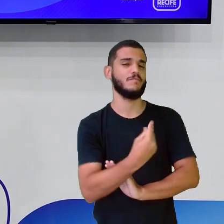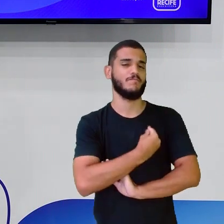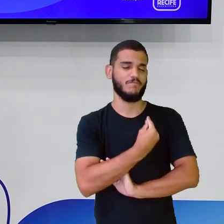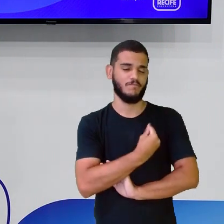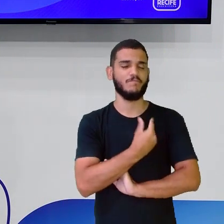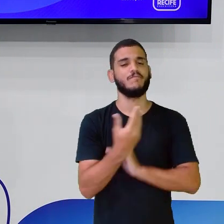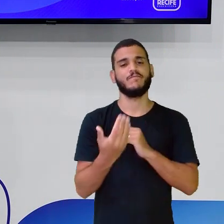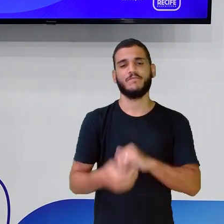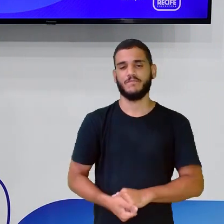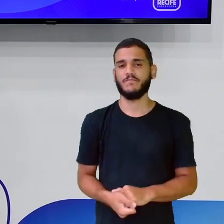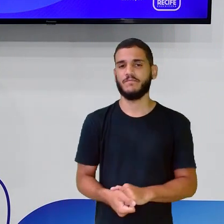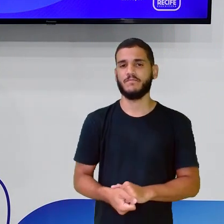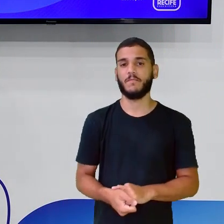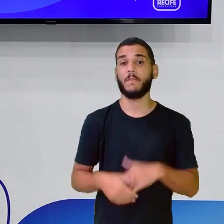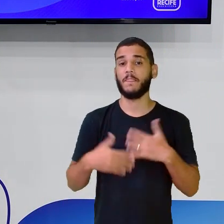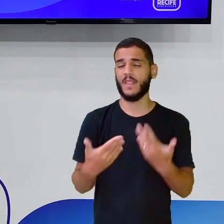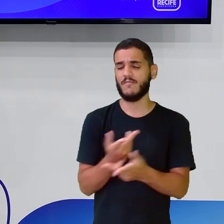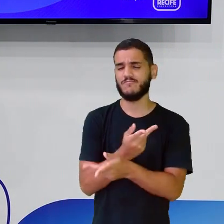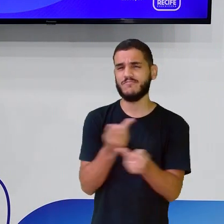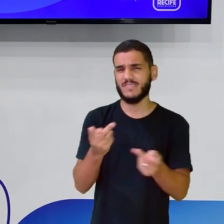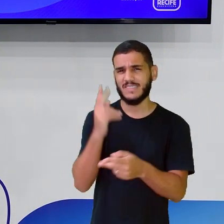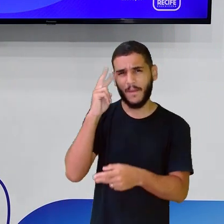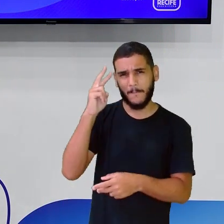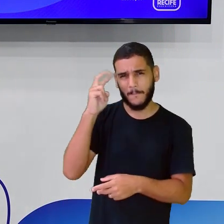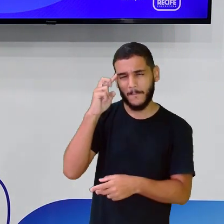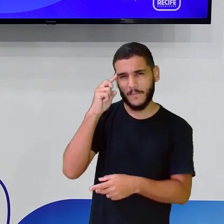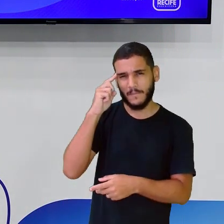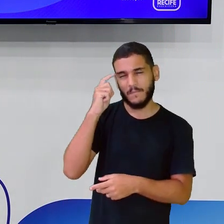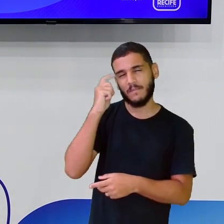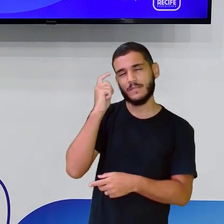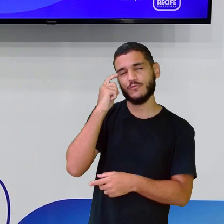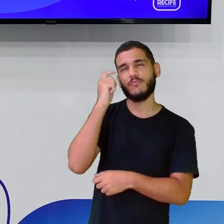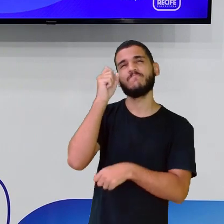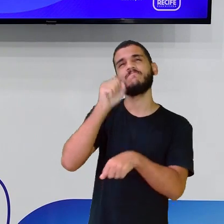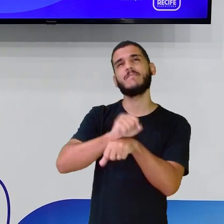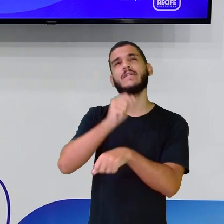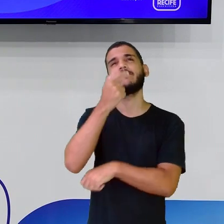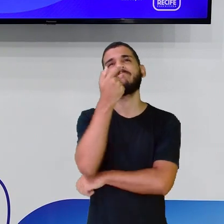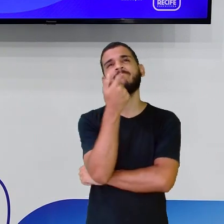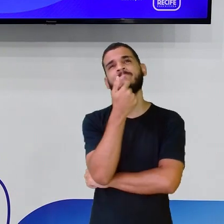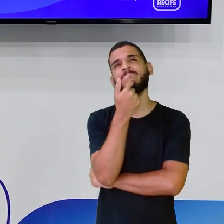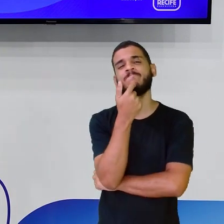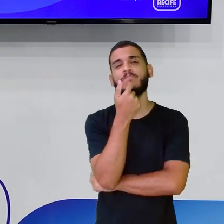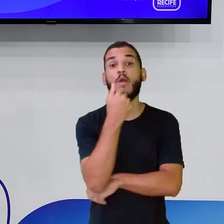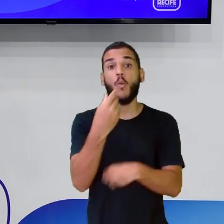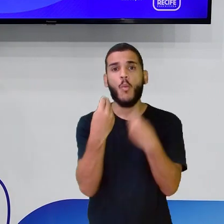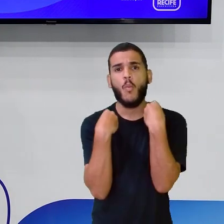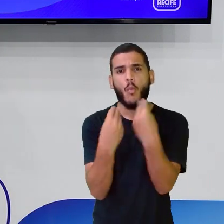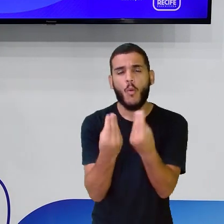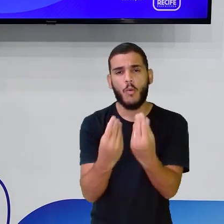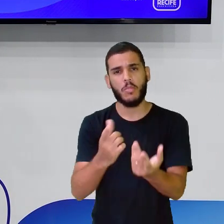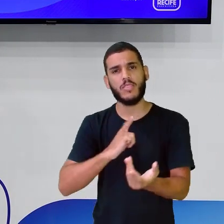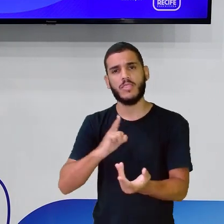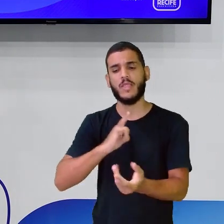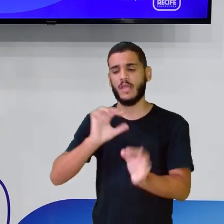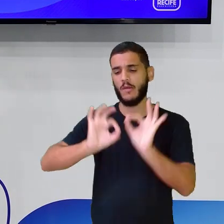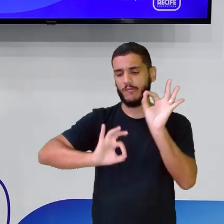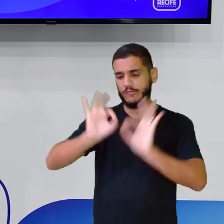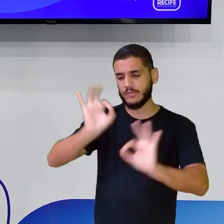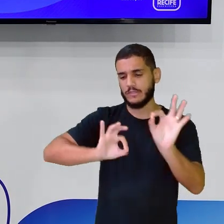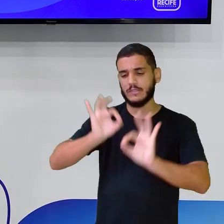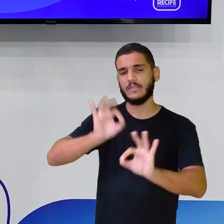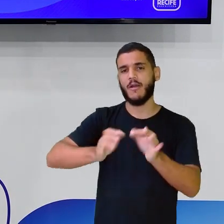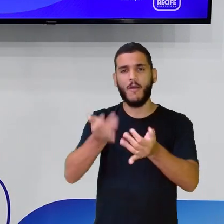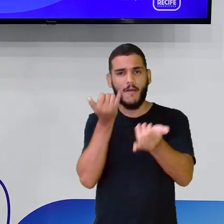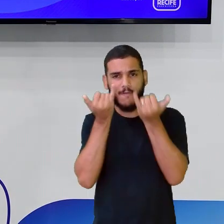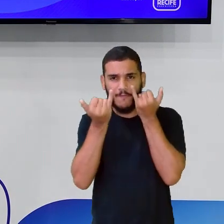vive. Mas você já parou para pensar como é feito o levantamento dos